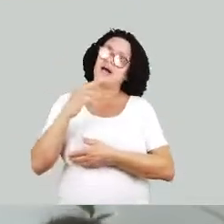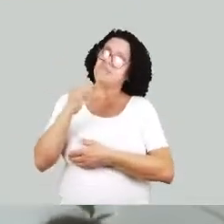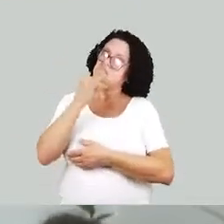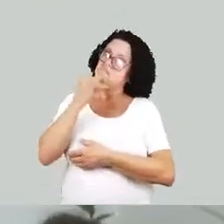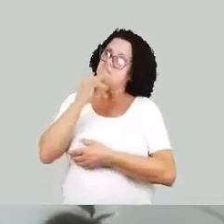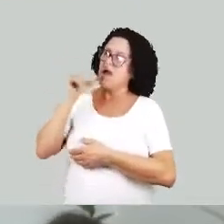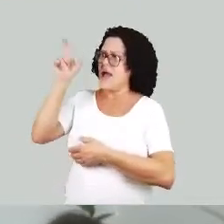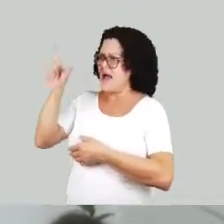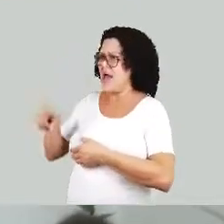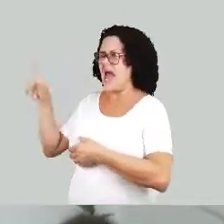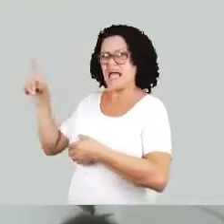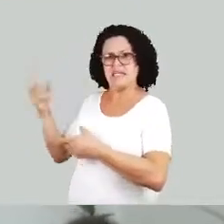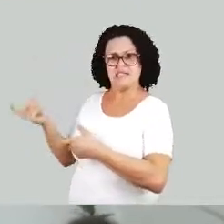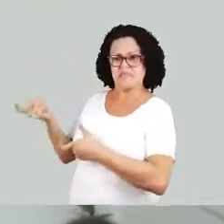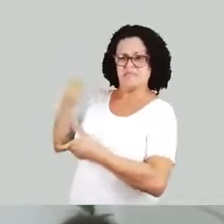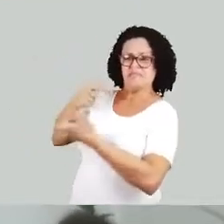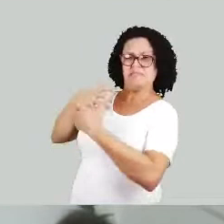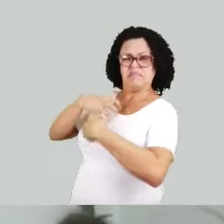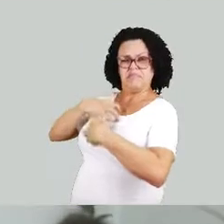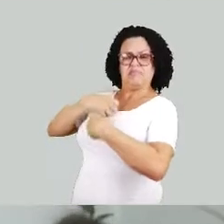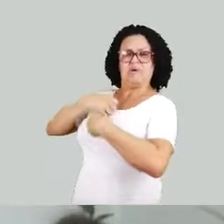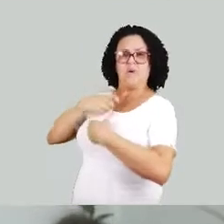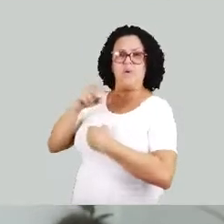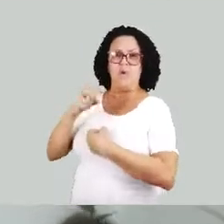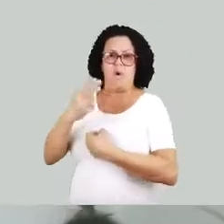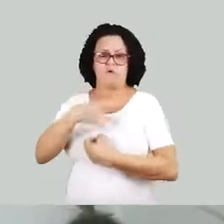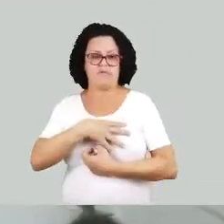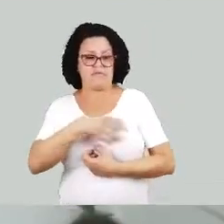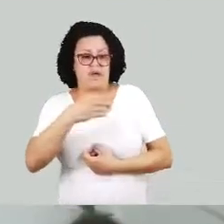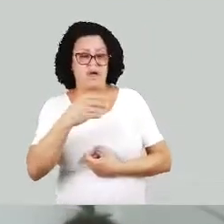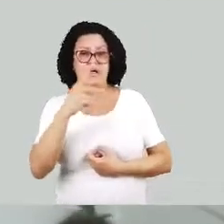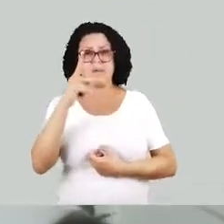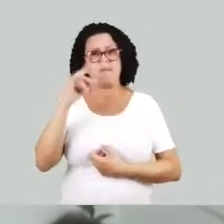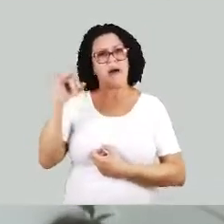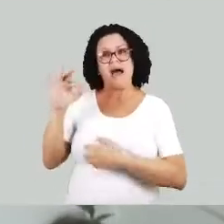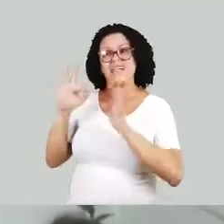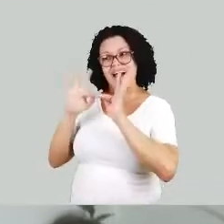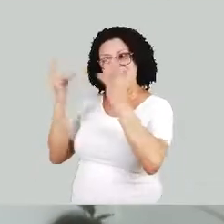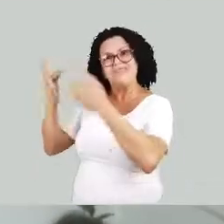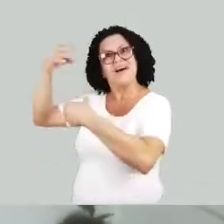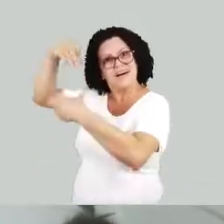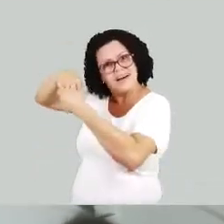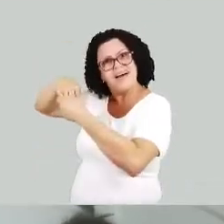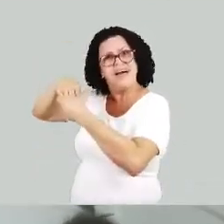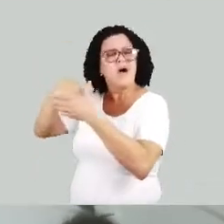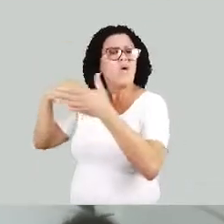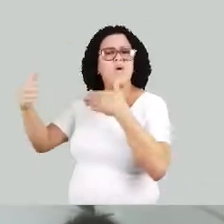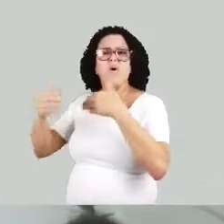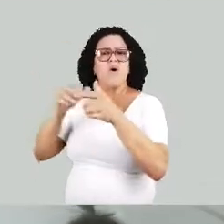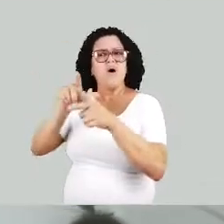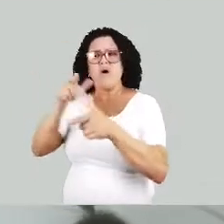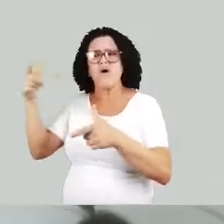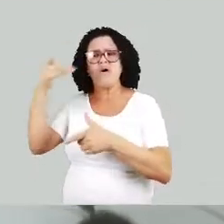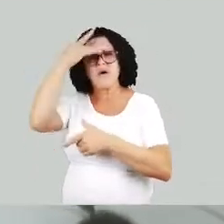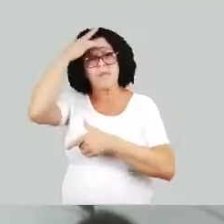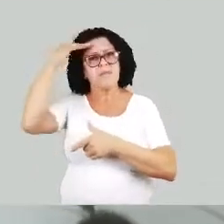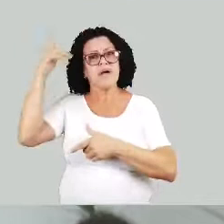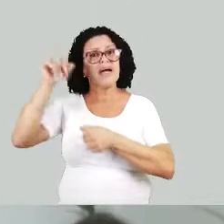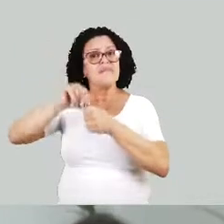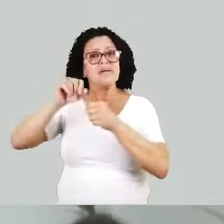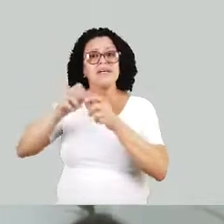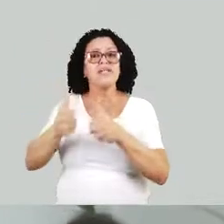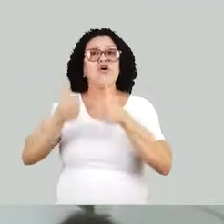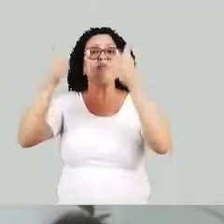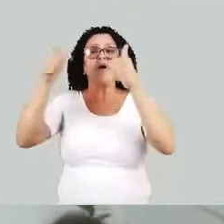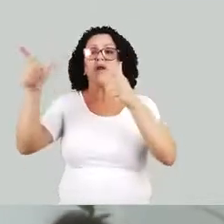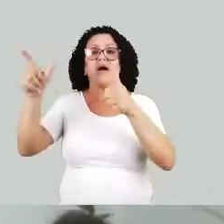nos magoou, um filho, um pai, uma mãe, qualquer outra pessoa, né, estava fazendo o